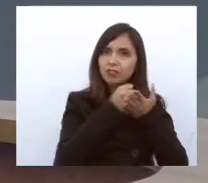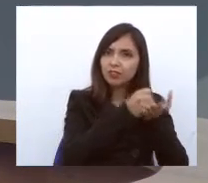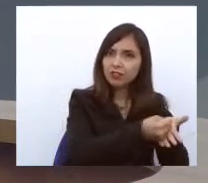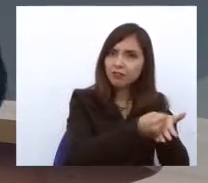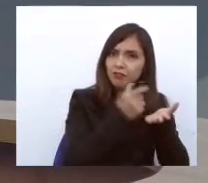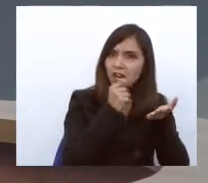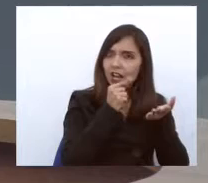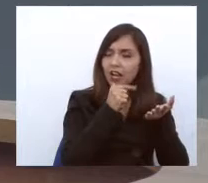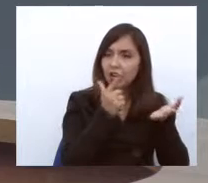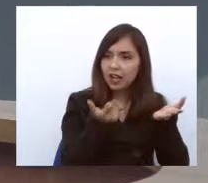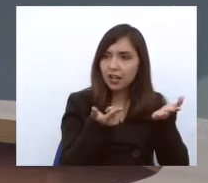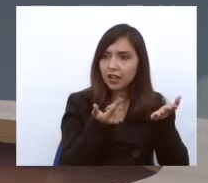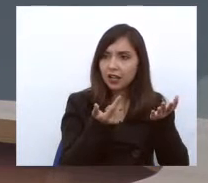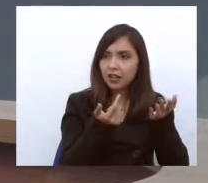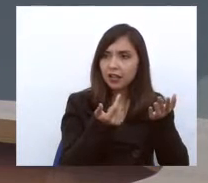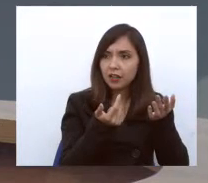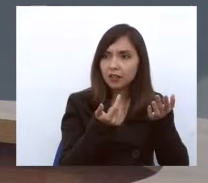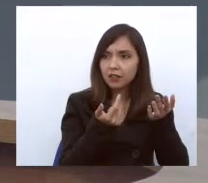água.